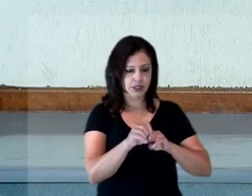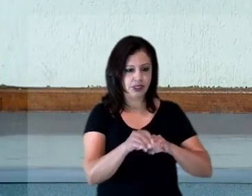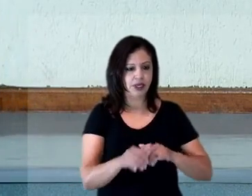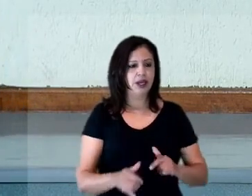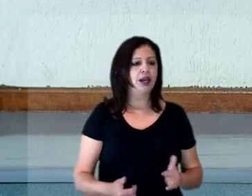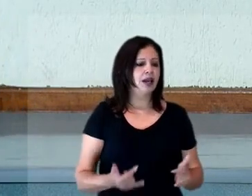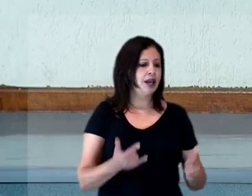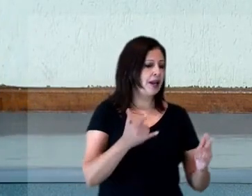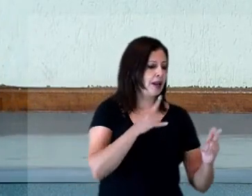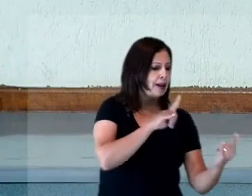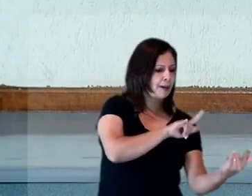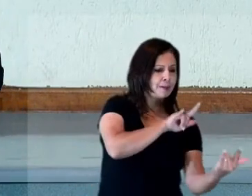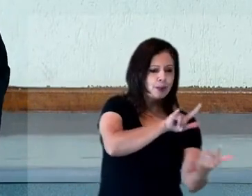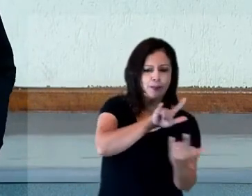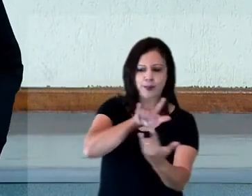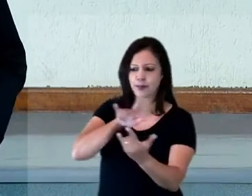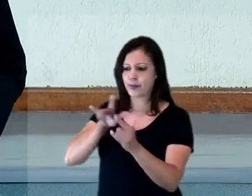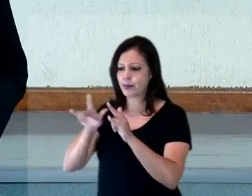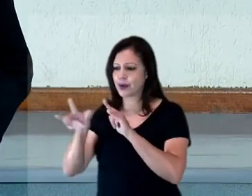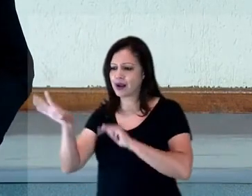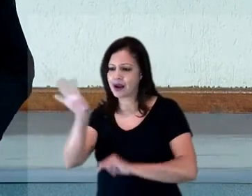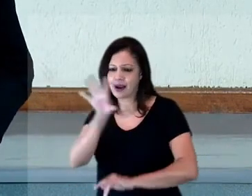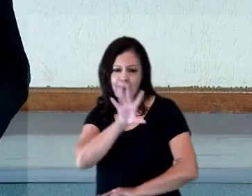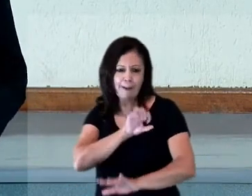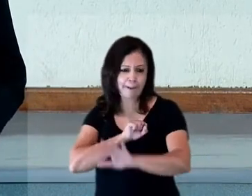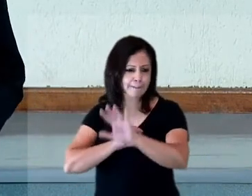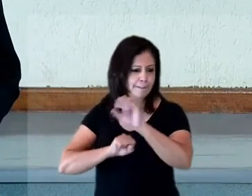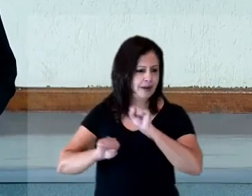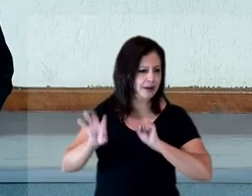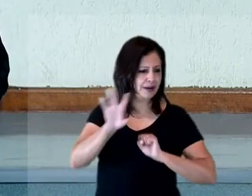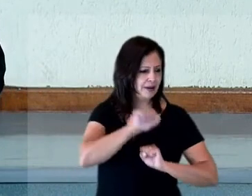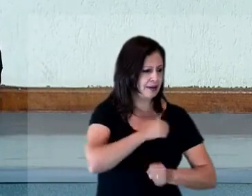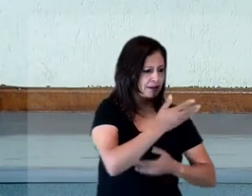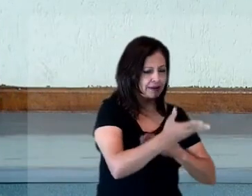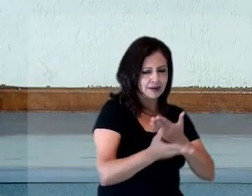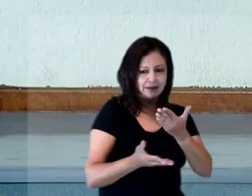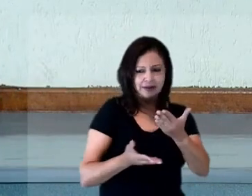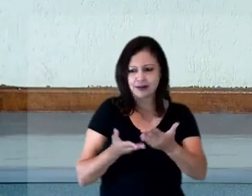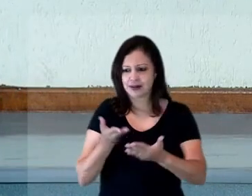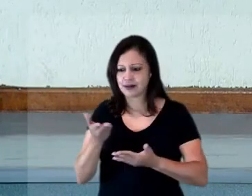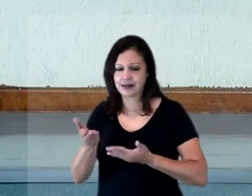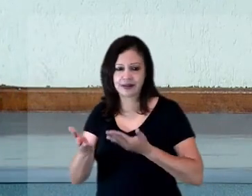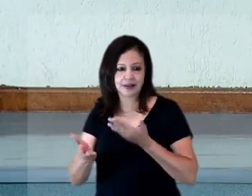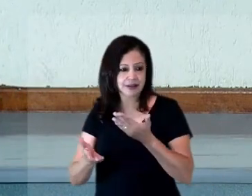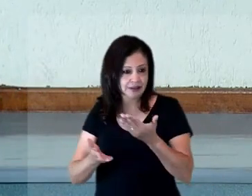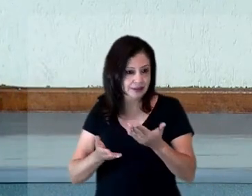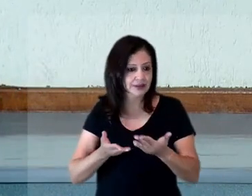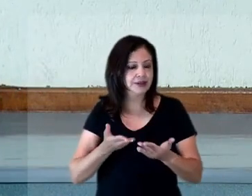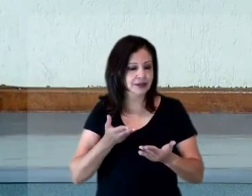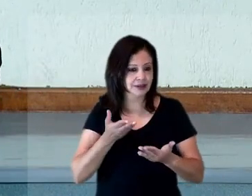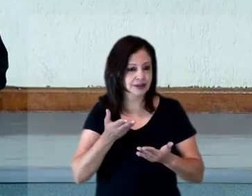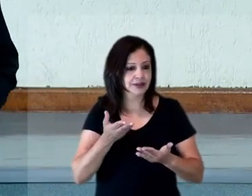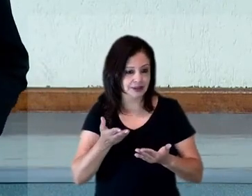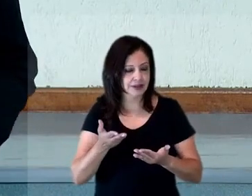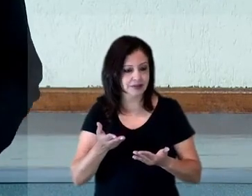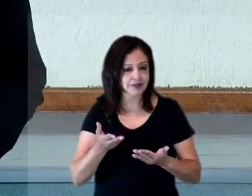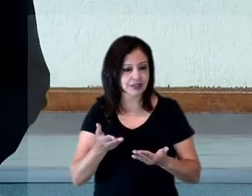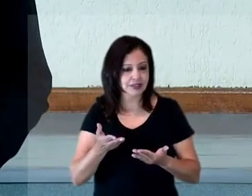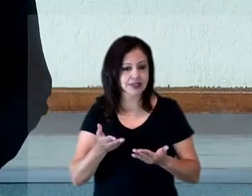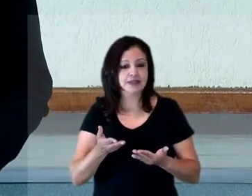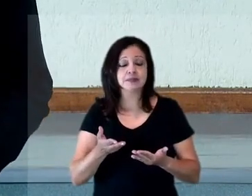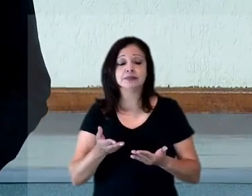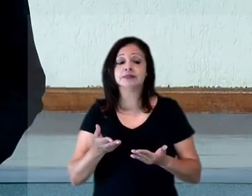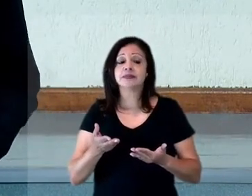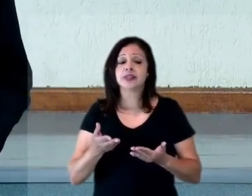amei. Vocês devem amar uns aos outros. Com isso, todos saberão que vocês são